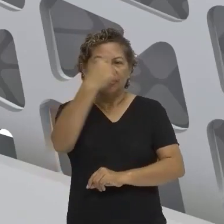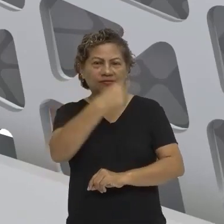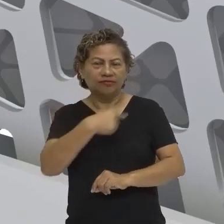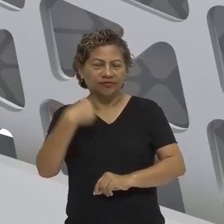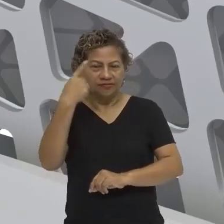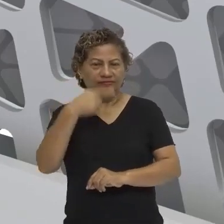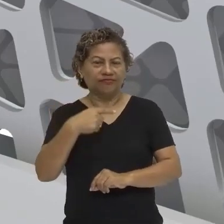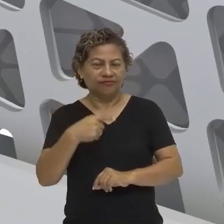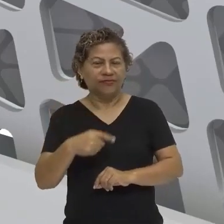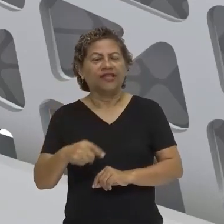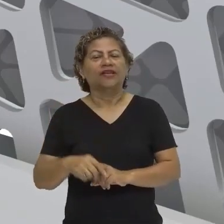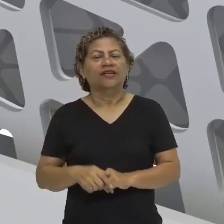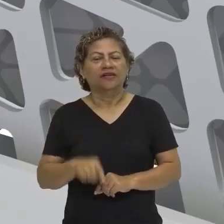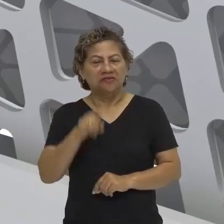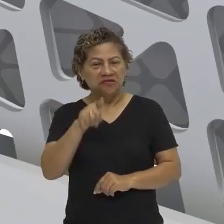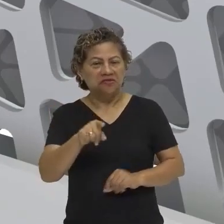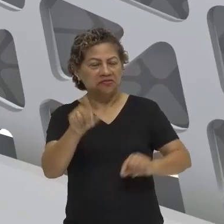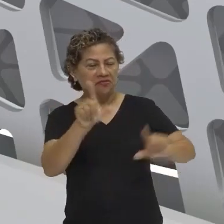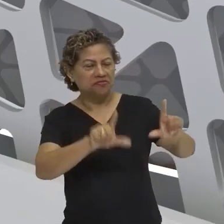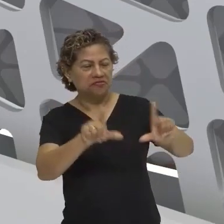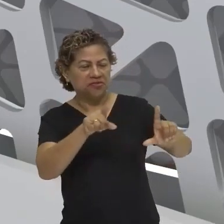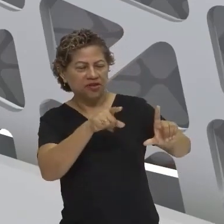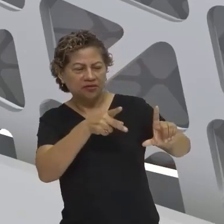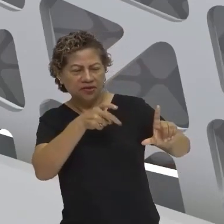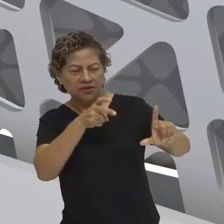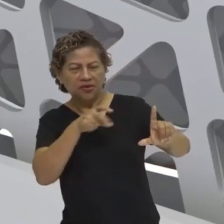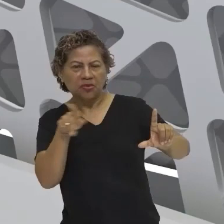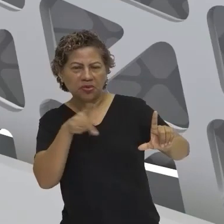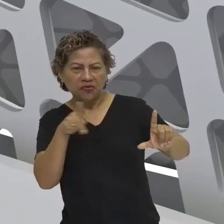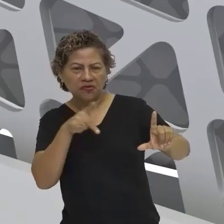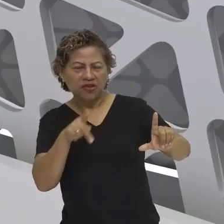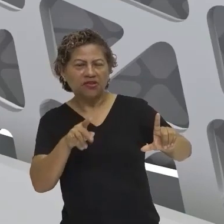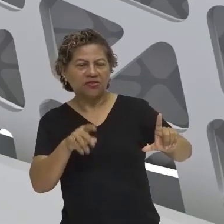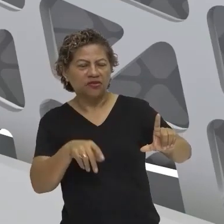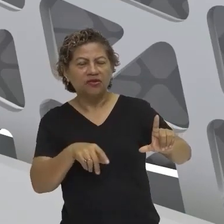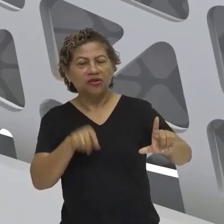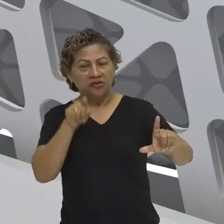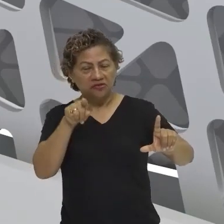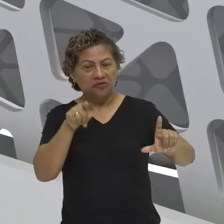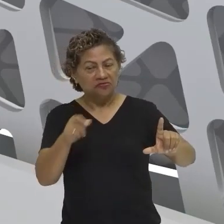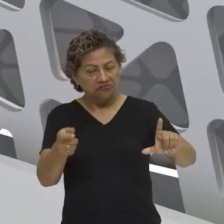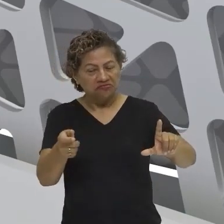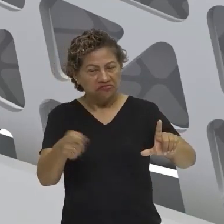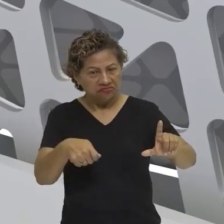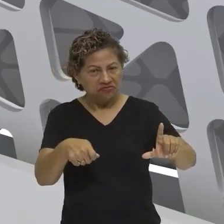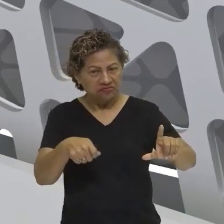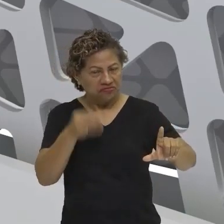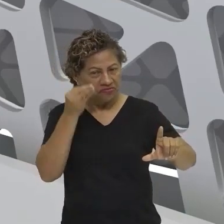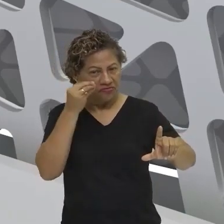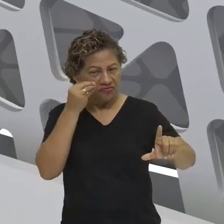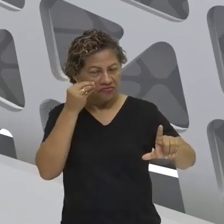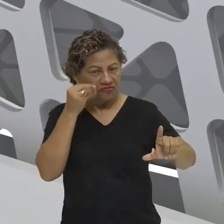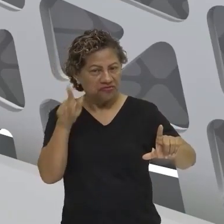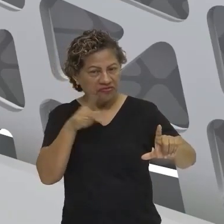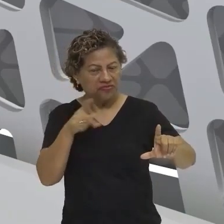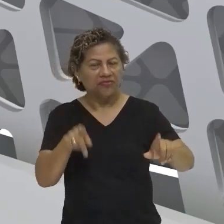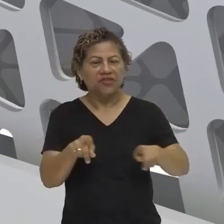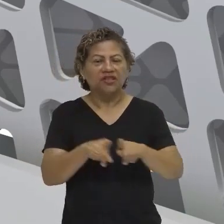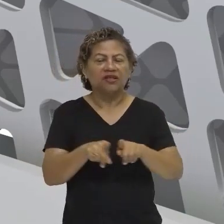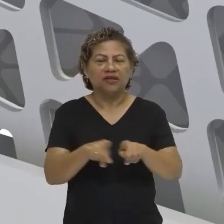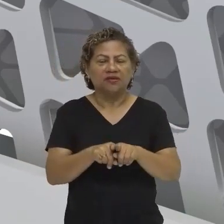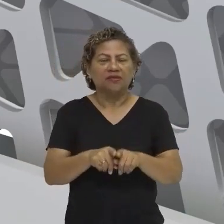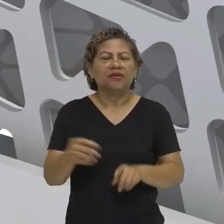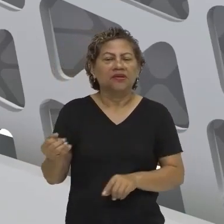também usufruir de todos os confortos que nós temos tecnológicos na nossa época,